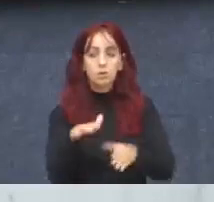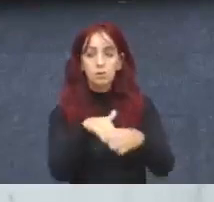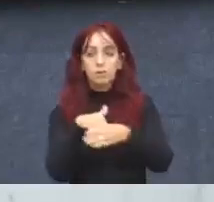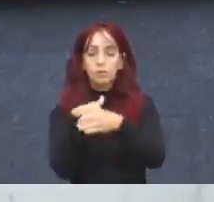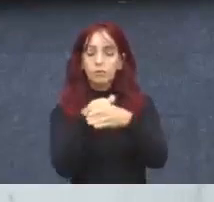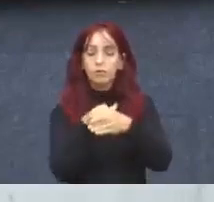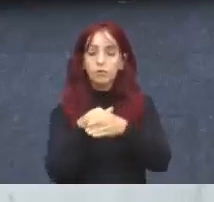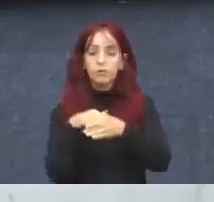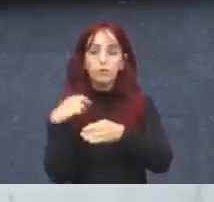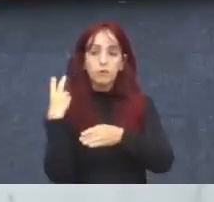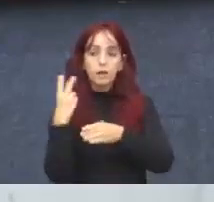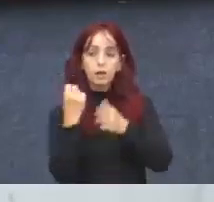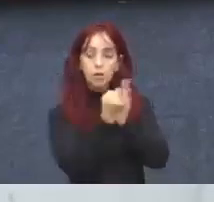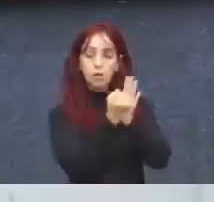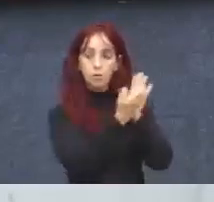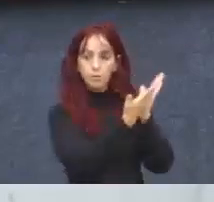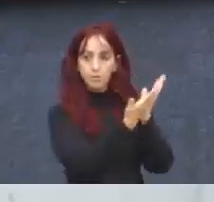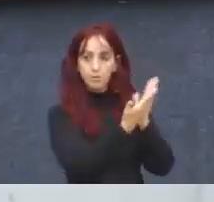voto, por gentileza.